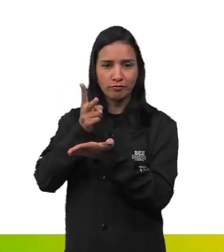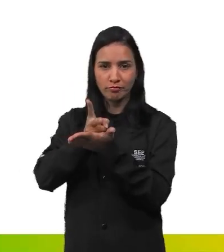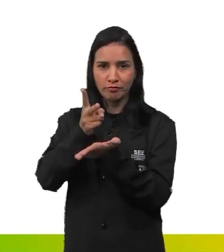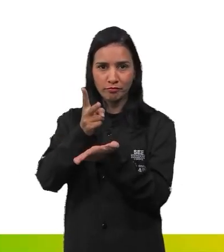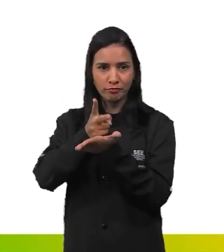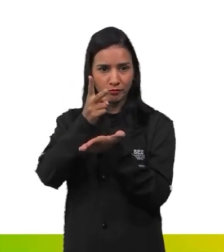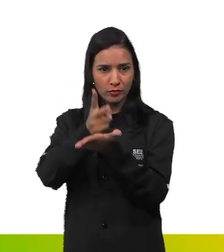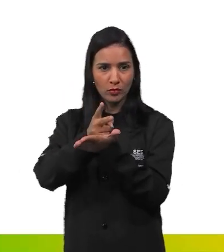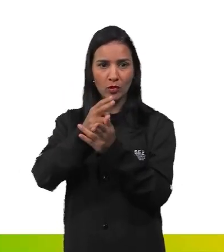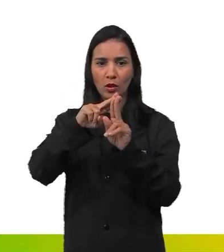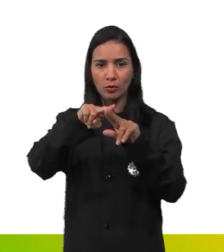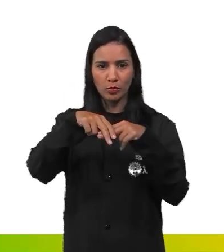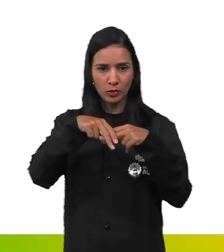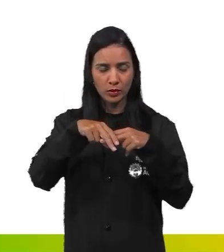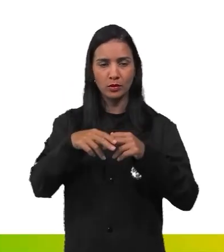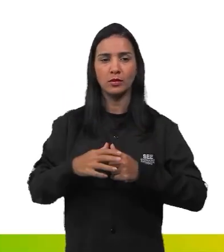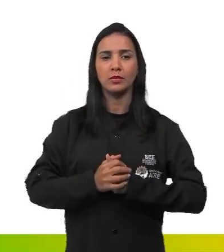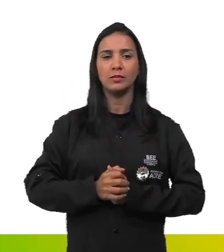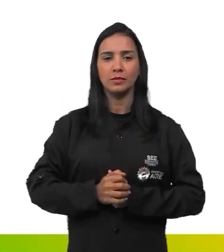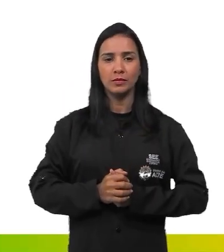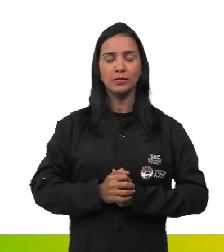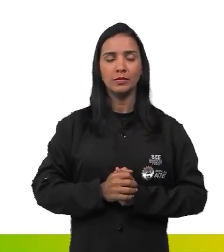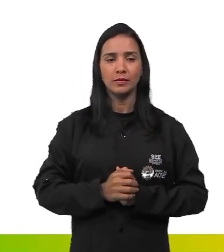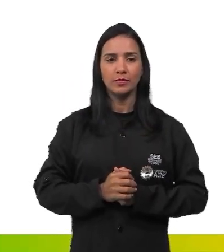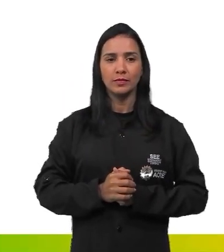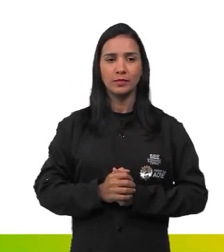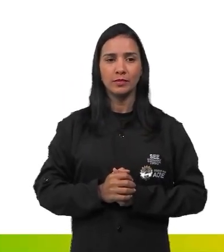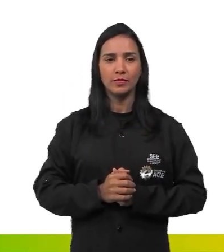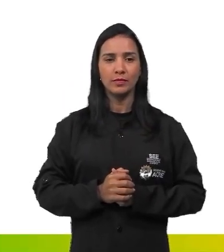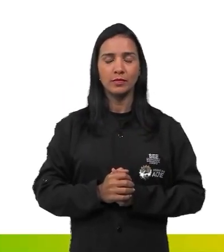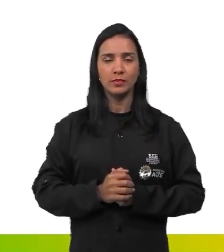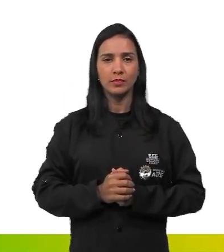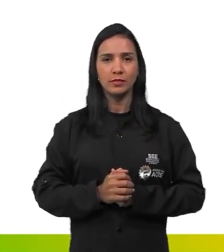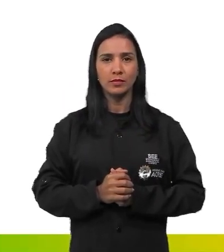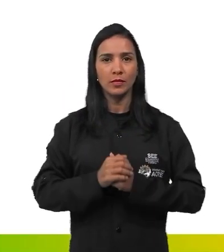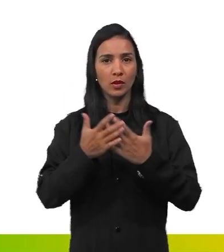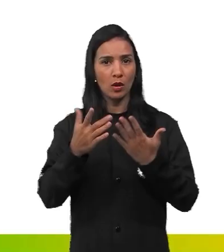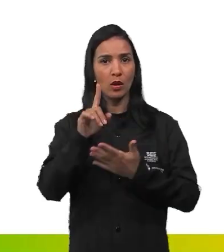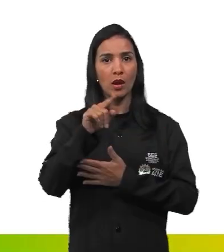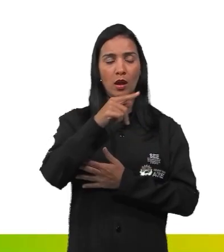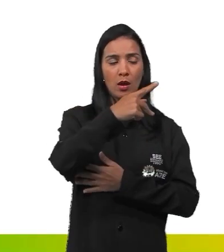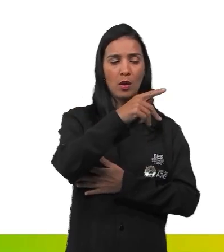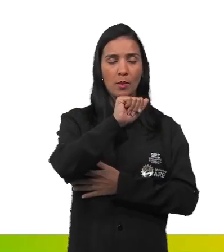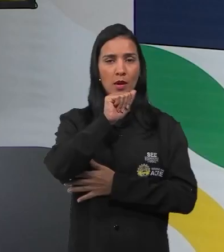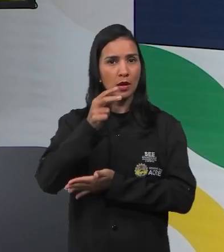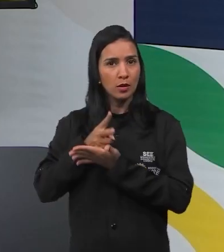0 e assim por diante. Então, essa aqui é uma PA constante.